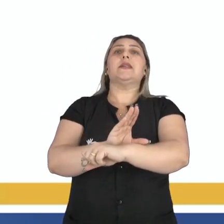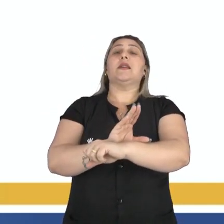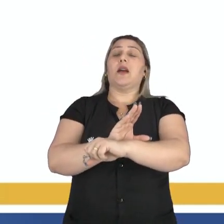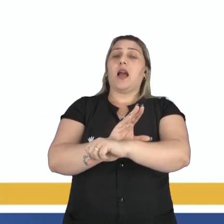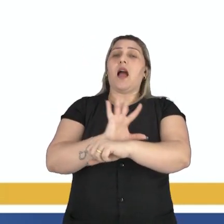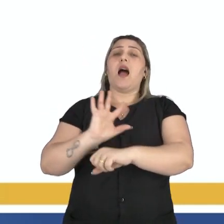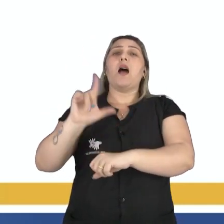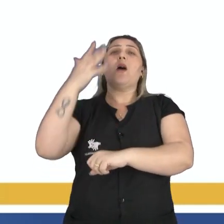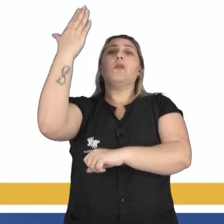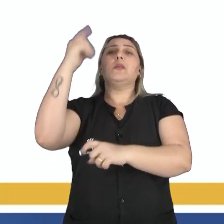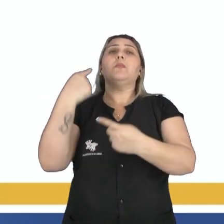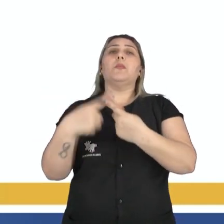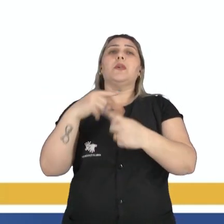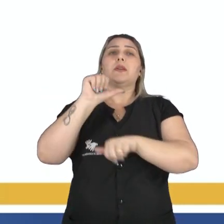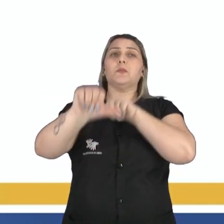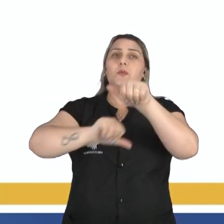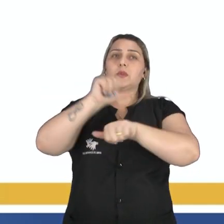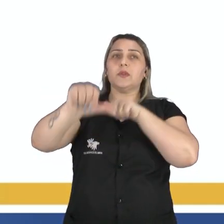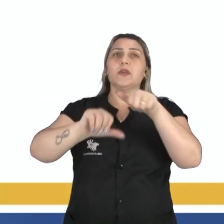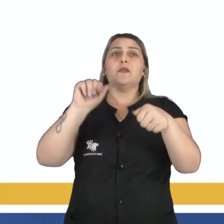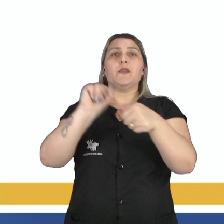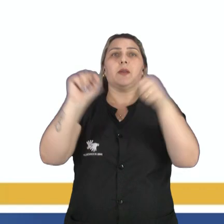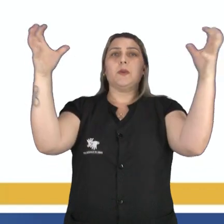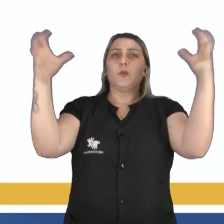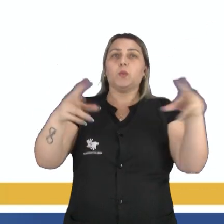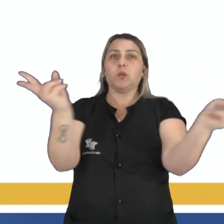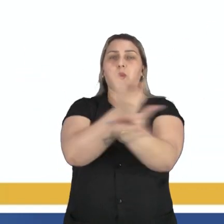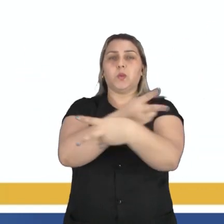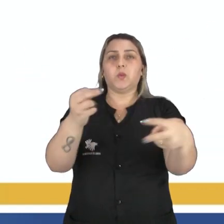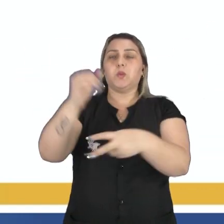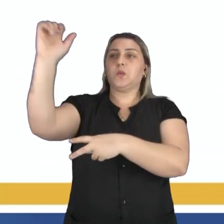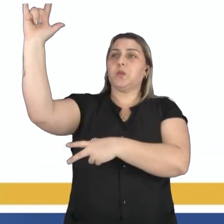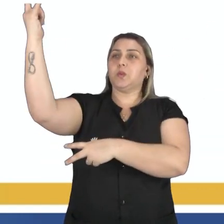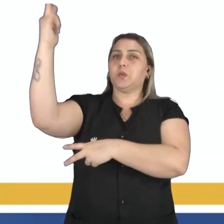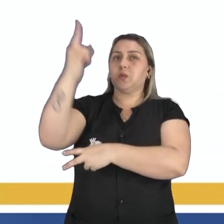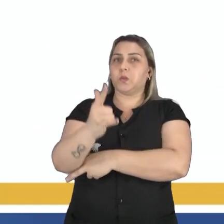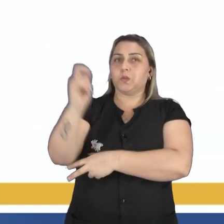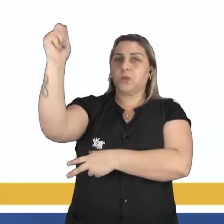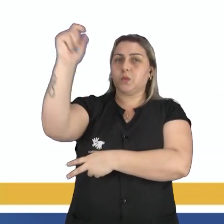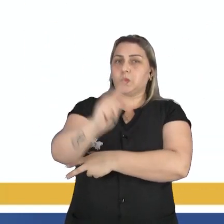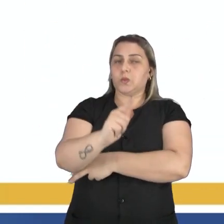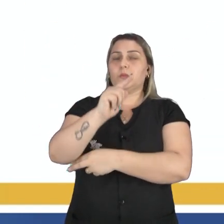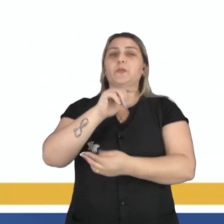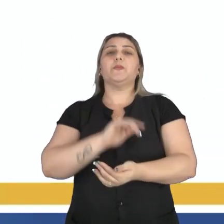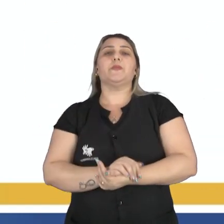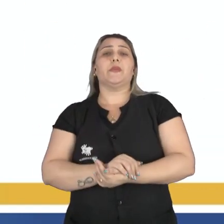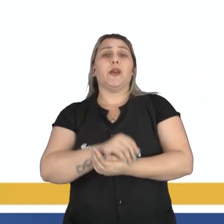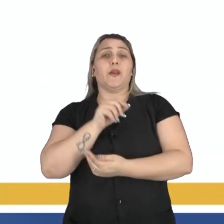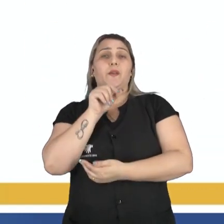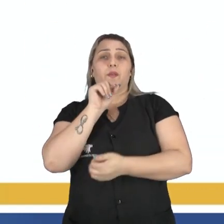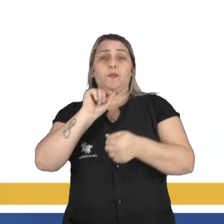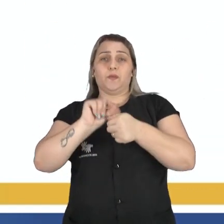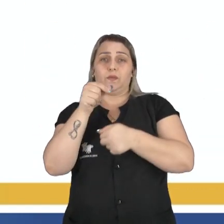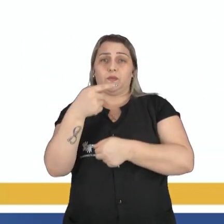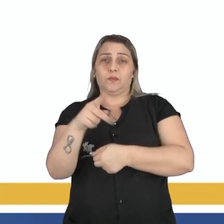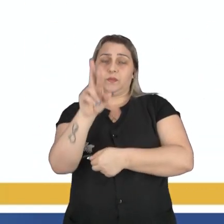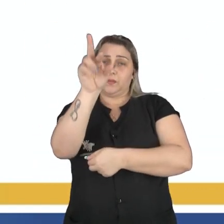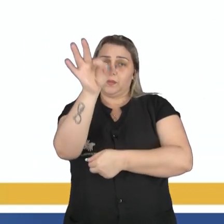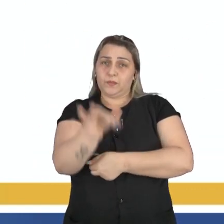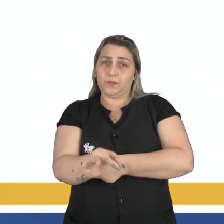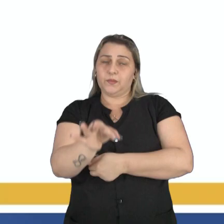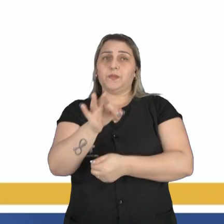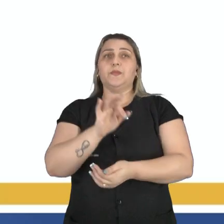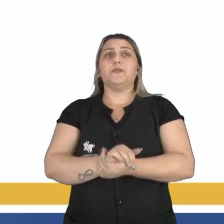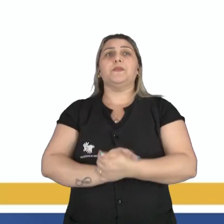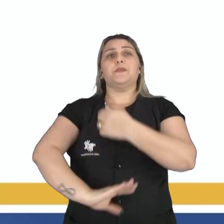são decorrentes de transformações provocadas pelas chuvas, ventos e radiação solar. Fez a sua escolha? Se você disse